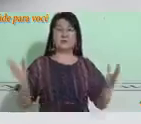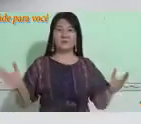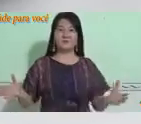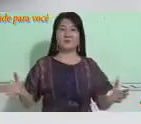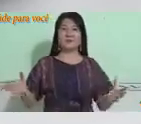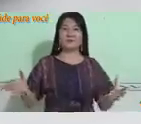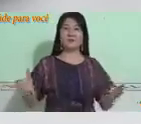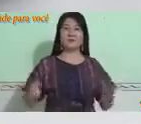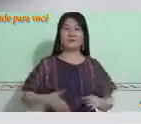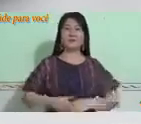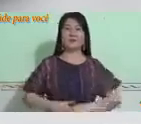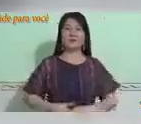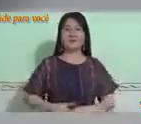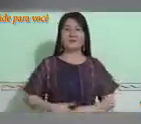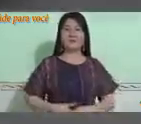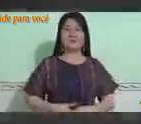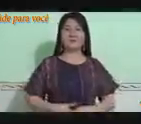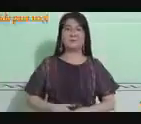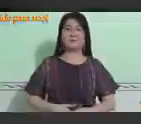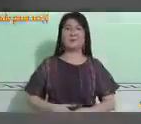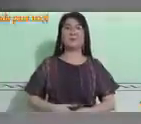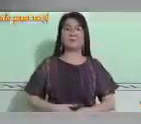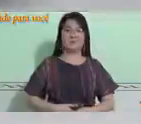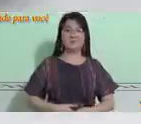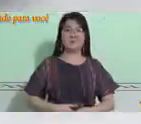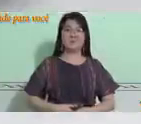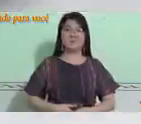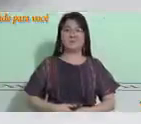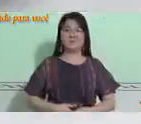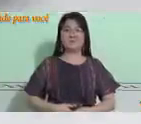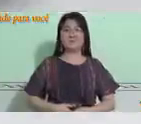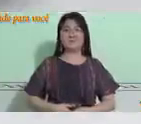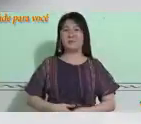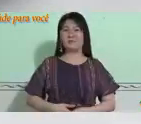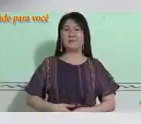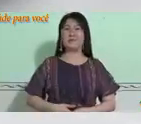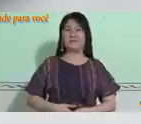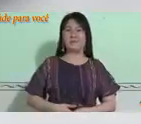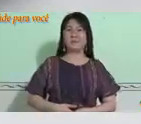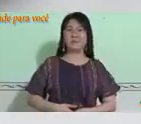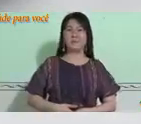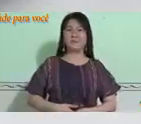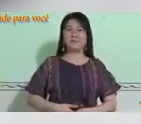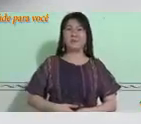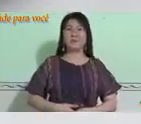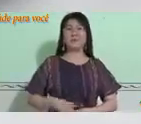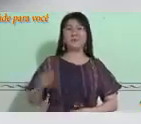tiver afetado outros órgãos, pode ser necessária a realização de uma pequena cirurgia para a sua